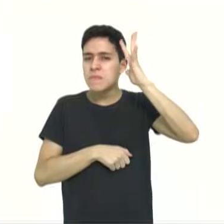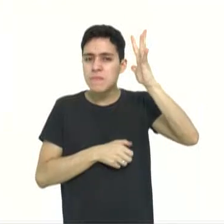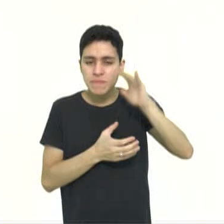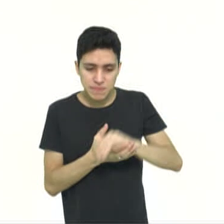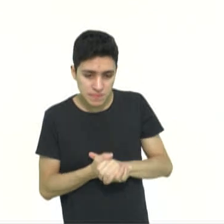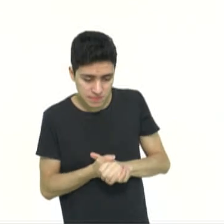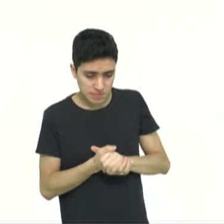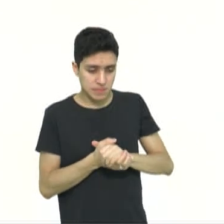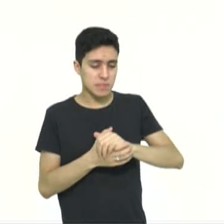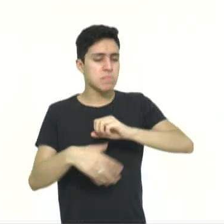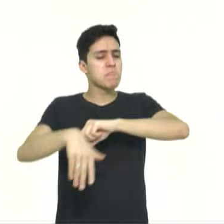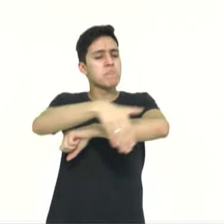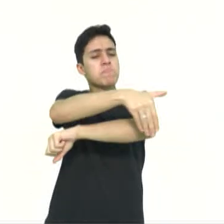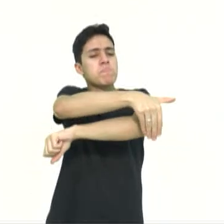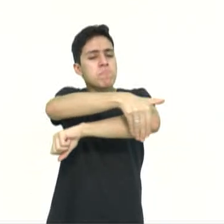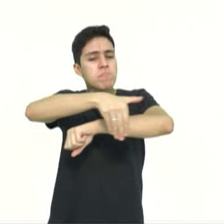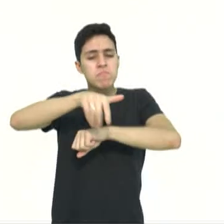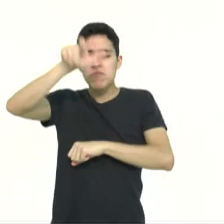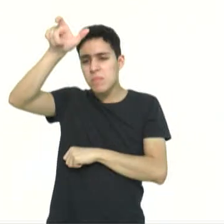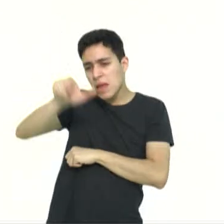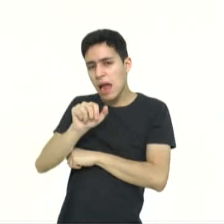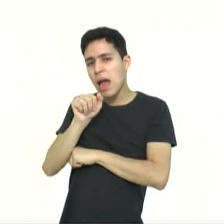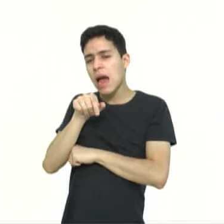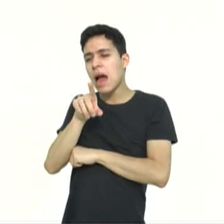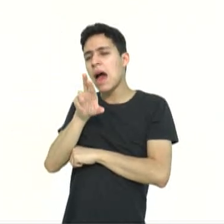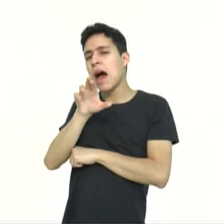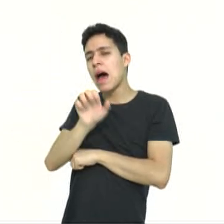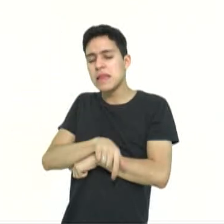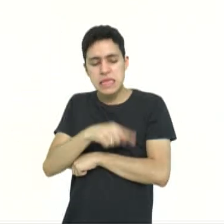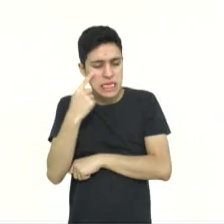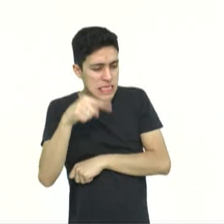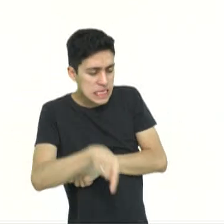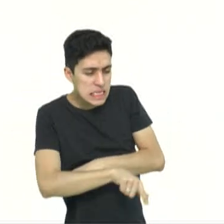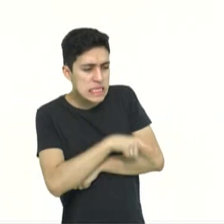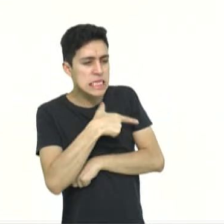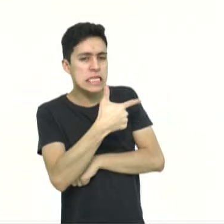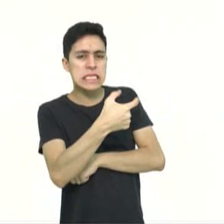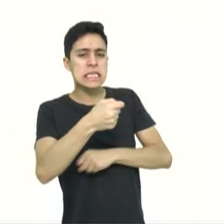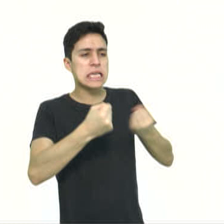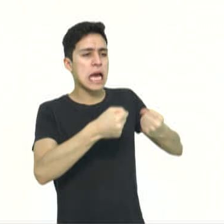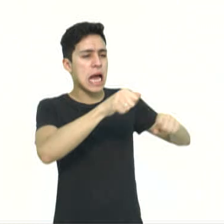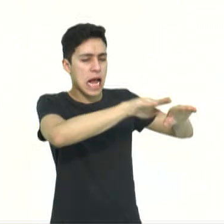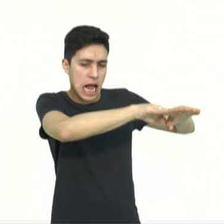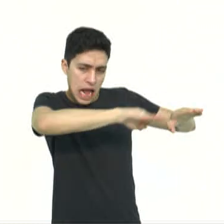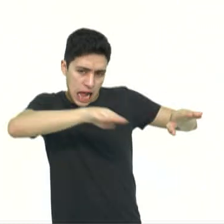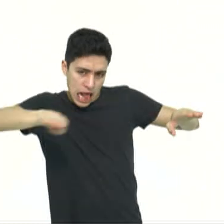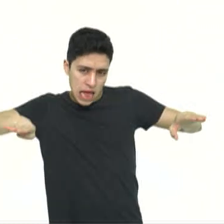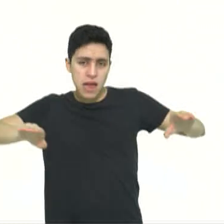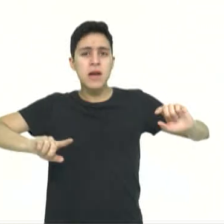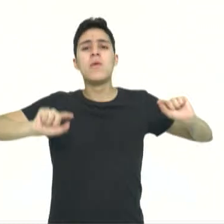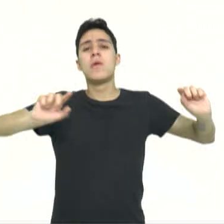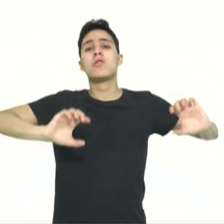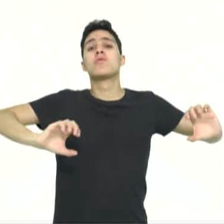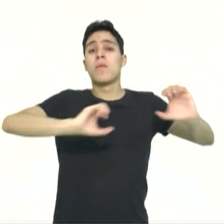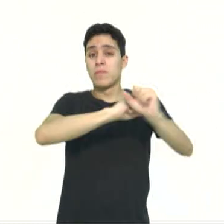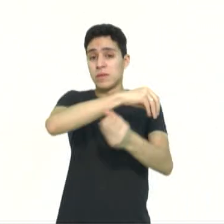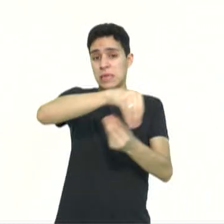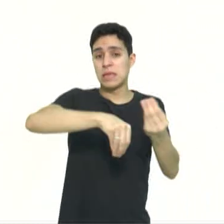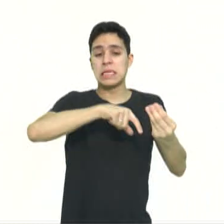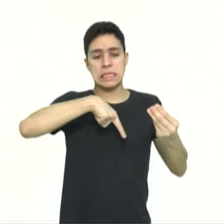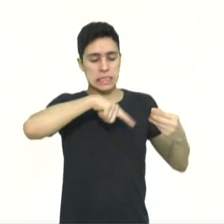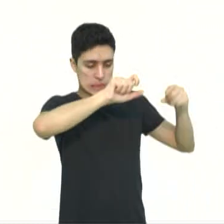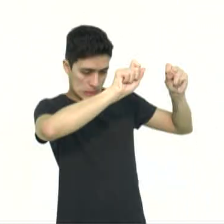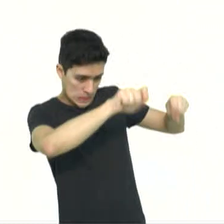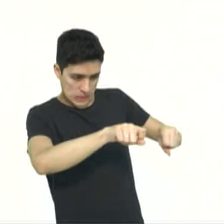sua rua, André observou que havia 20 veículos estacionados, dentre motos e